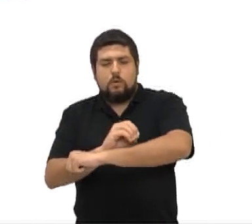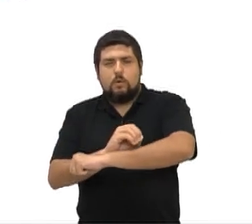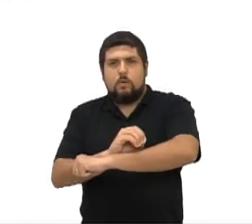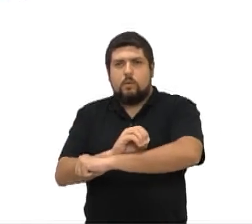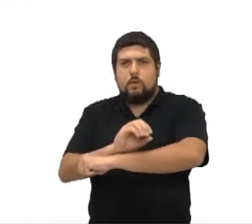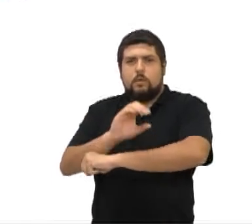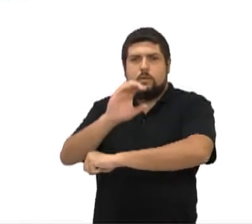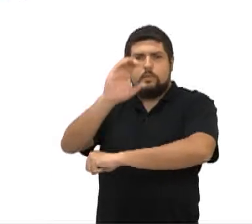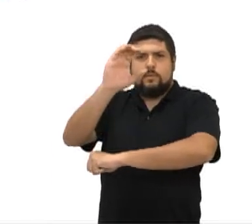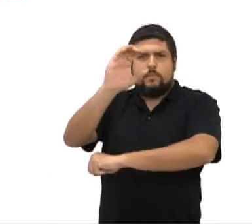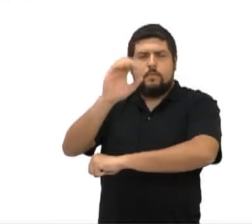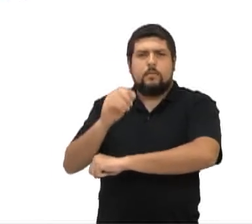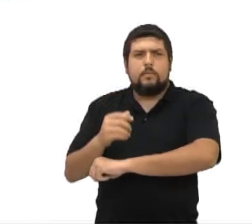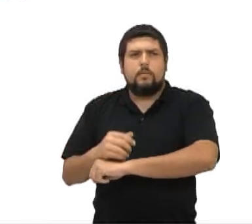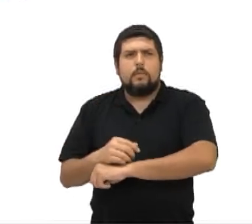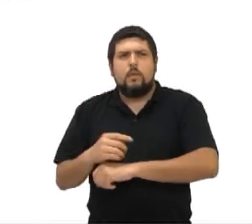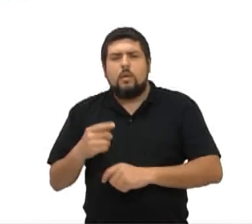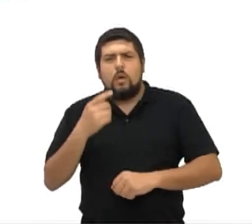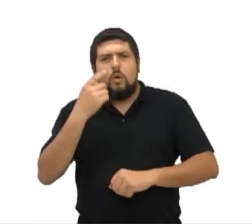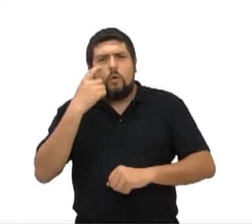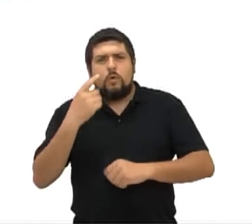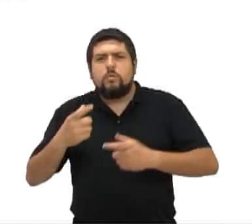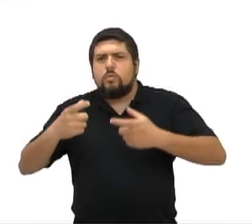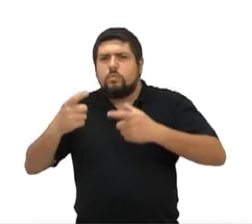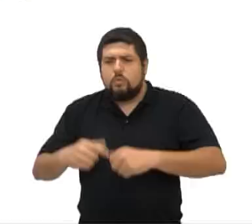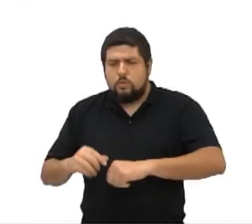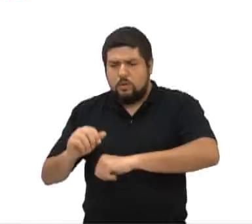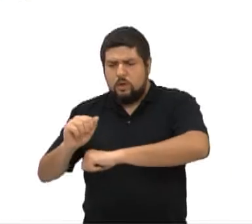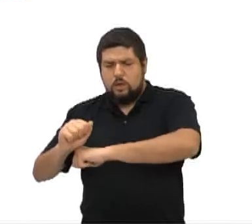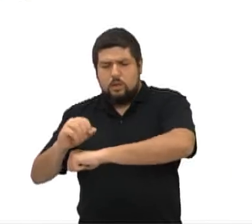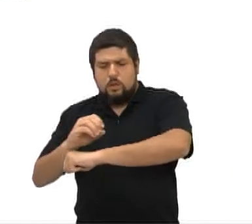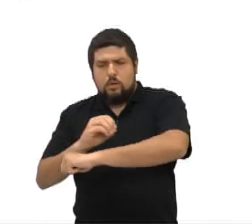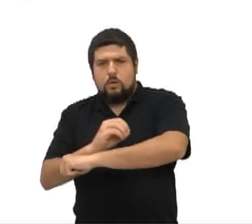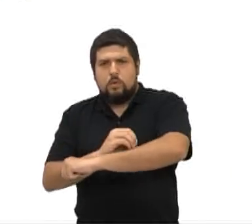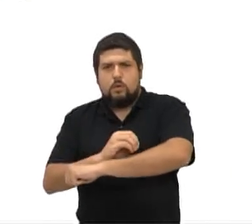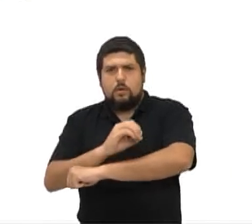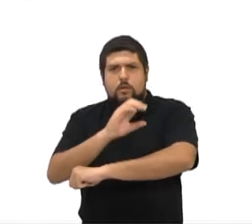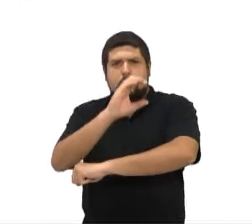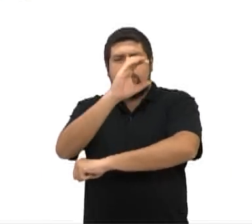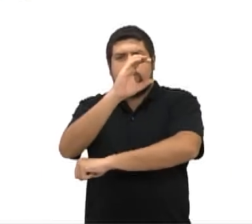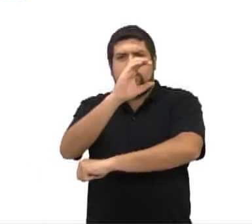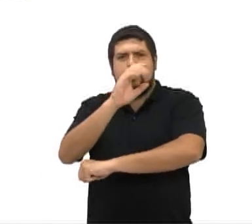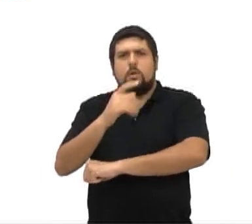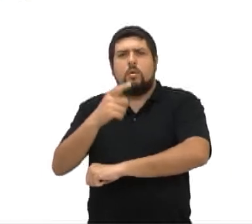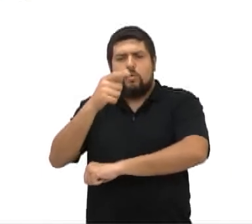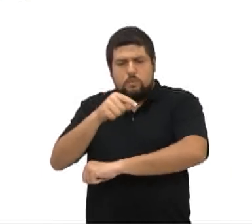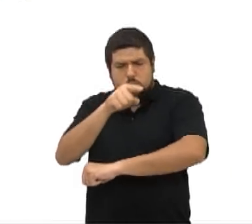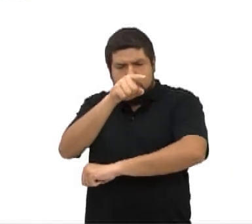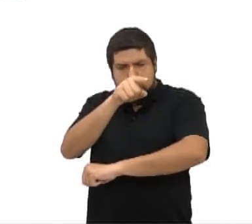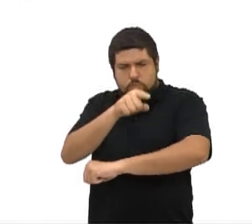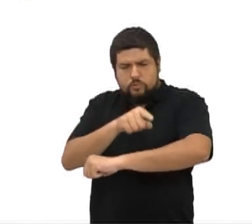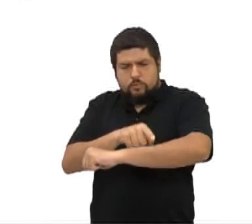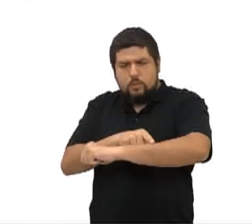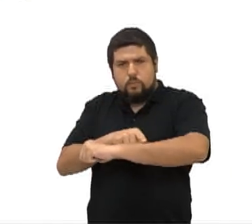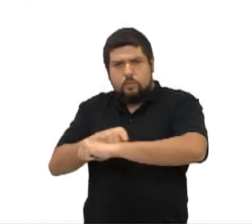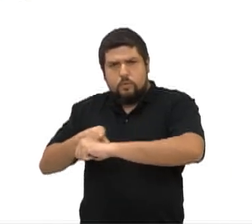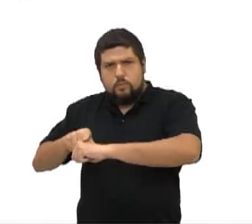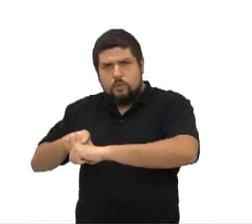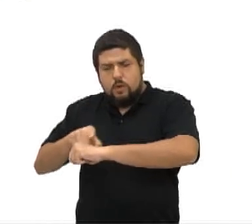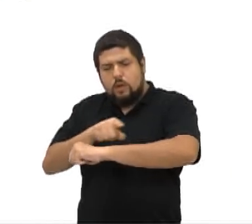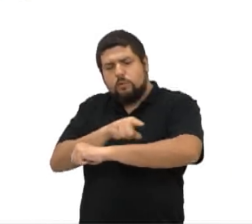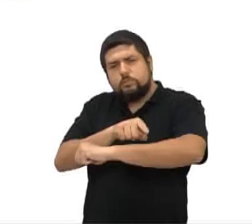AOC? Olha onde intercepta, tá? Essa semirreta de O até C. Ela intercepta no ângulo de